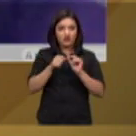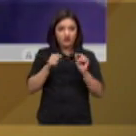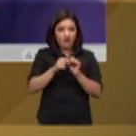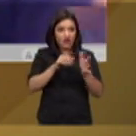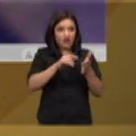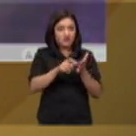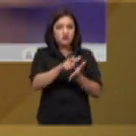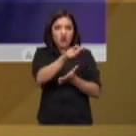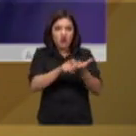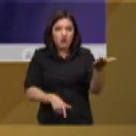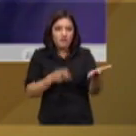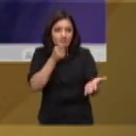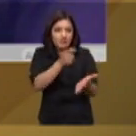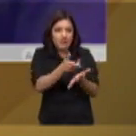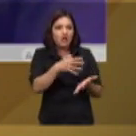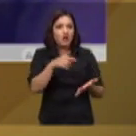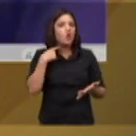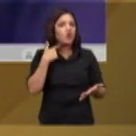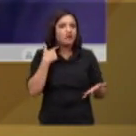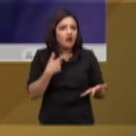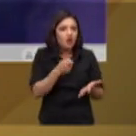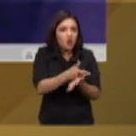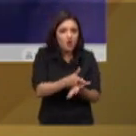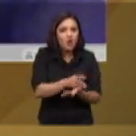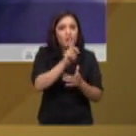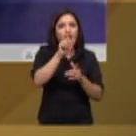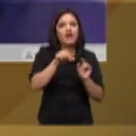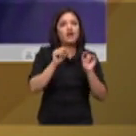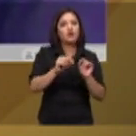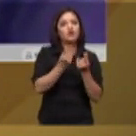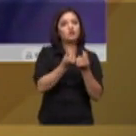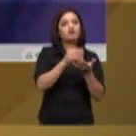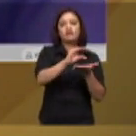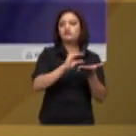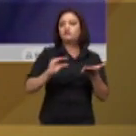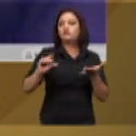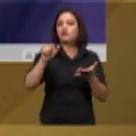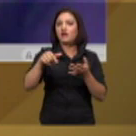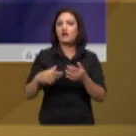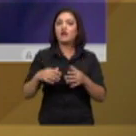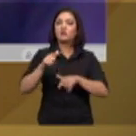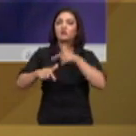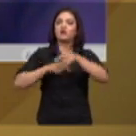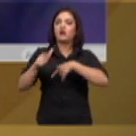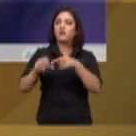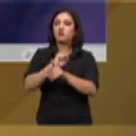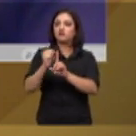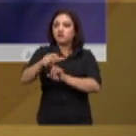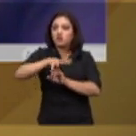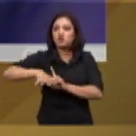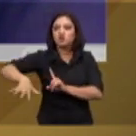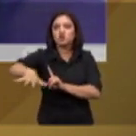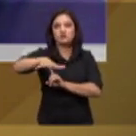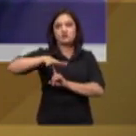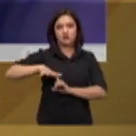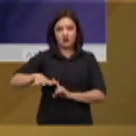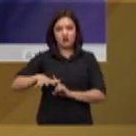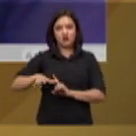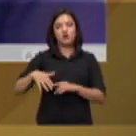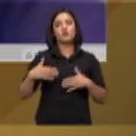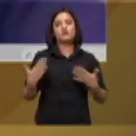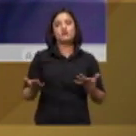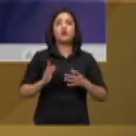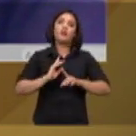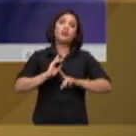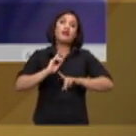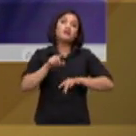finalidades sociais de caráter voluntário, com uma expectativa de eventualmente ou eventualissimamente ser